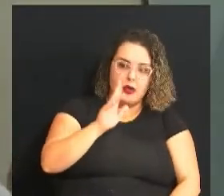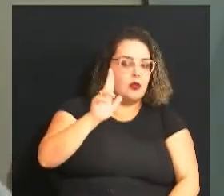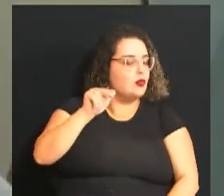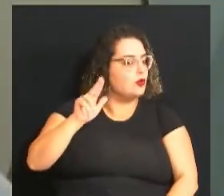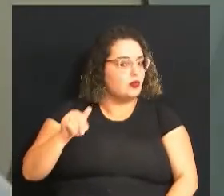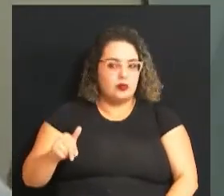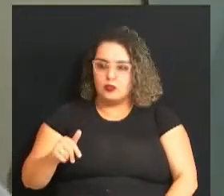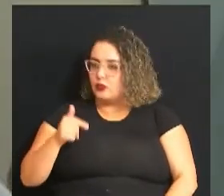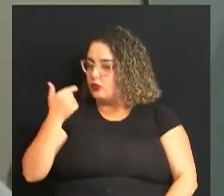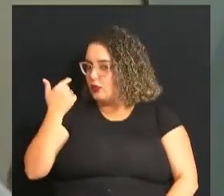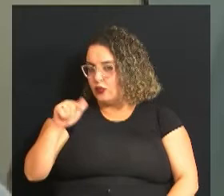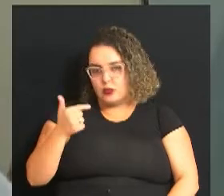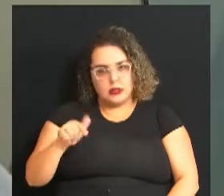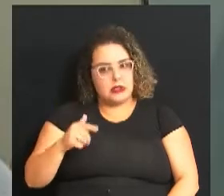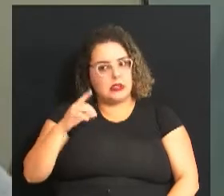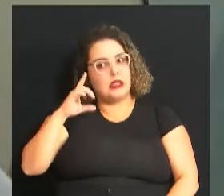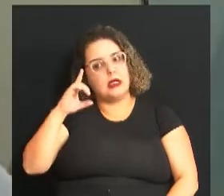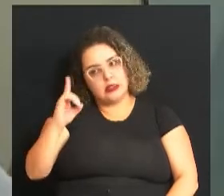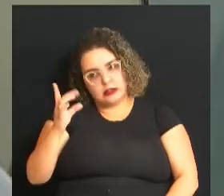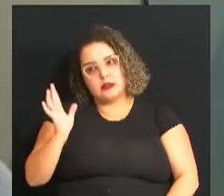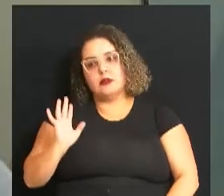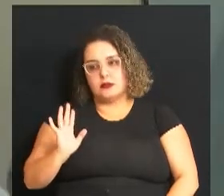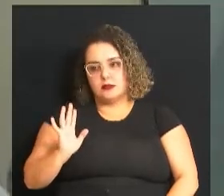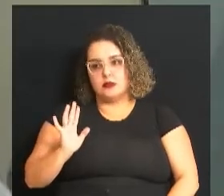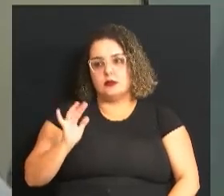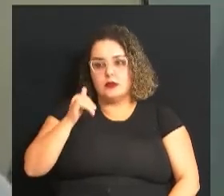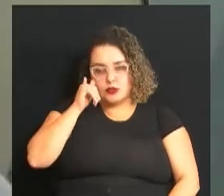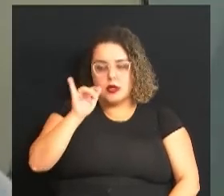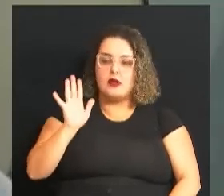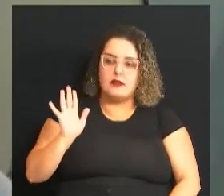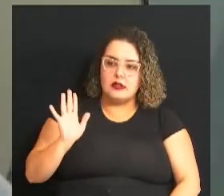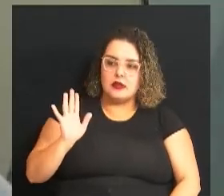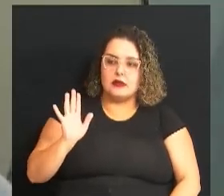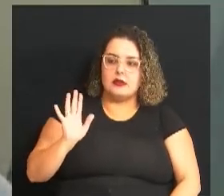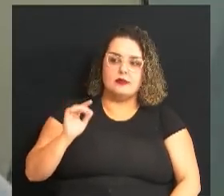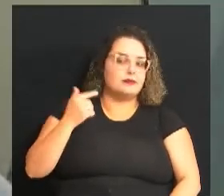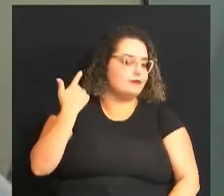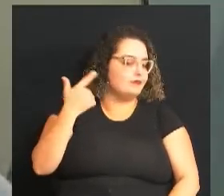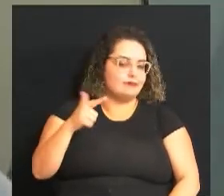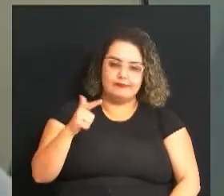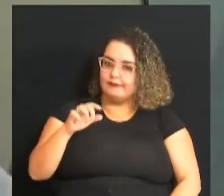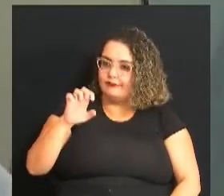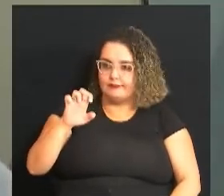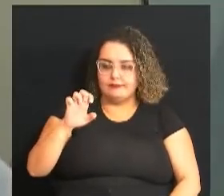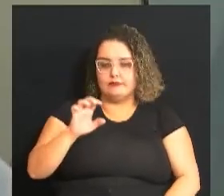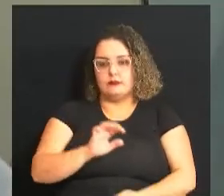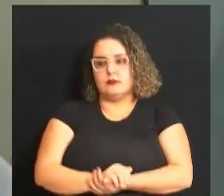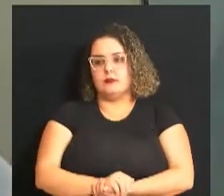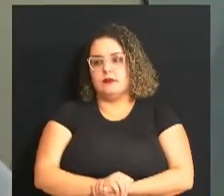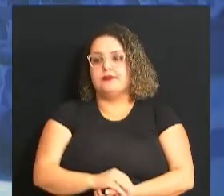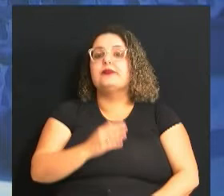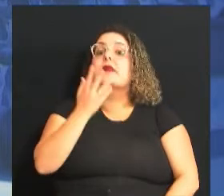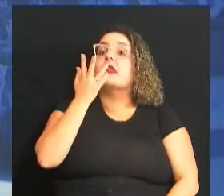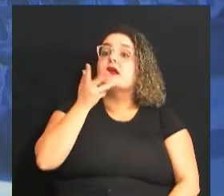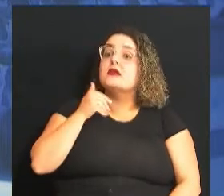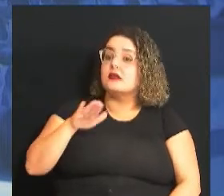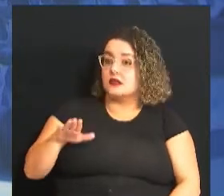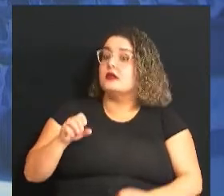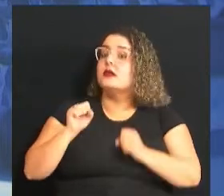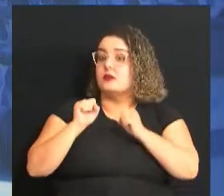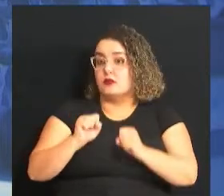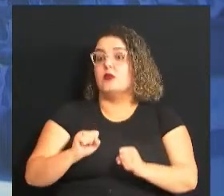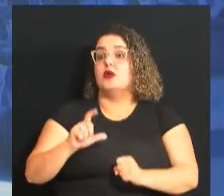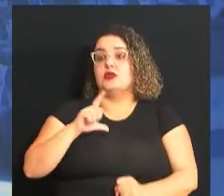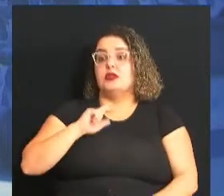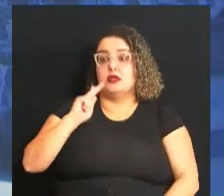também. Então, já previne. E a E também não tem vacina. Criança também pode ter